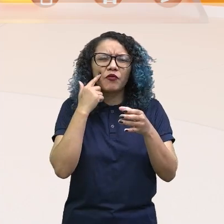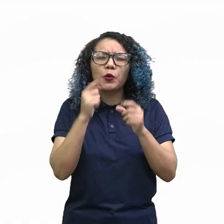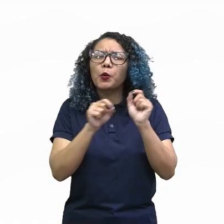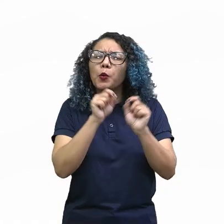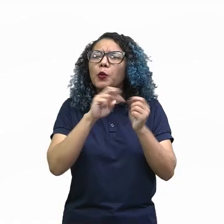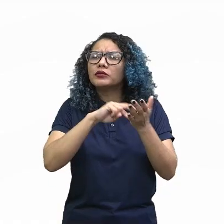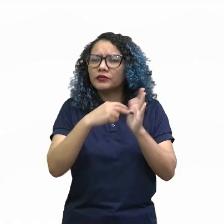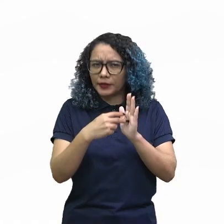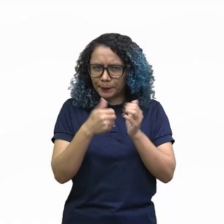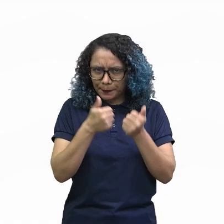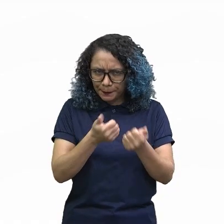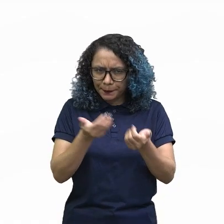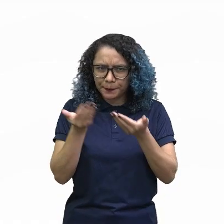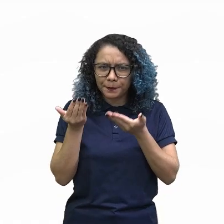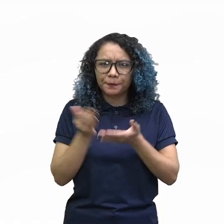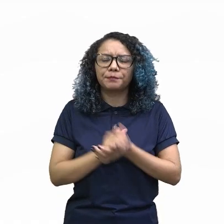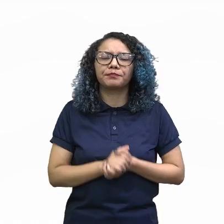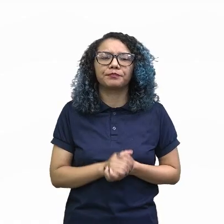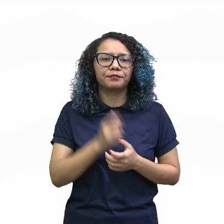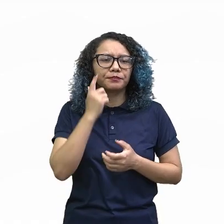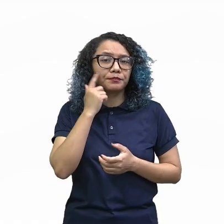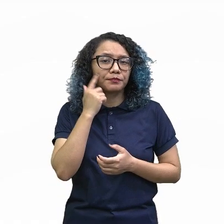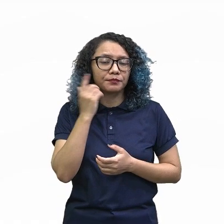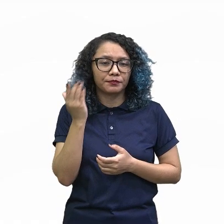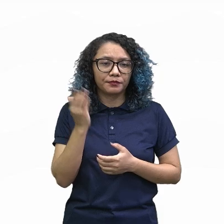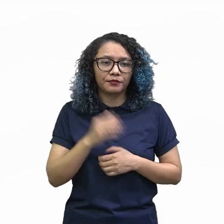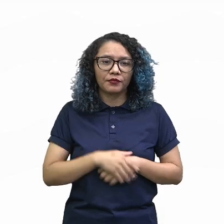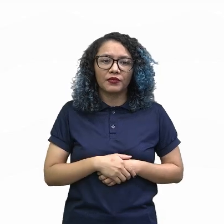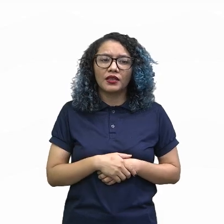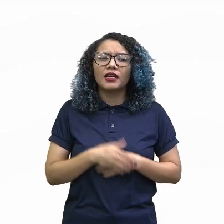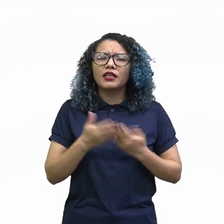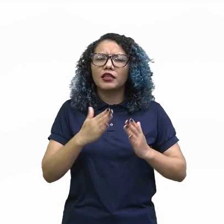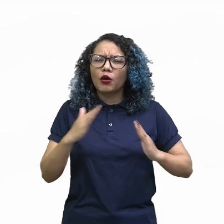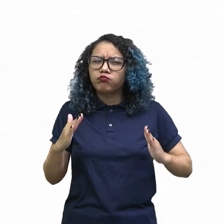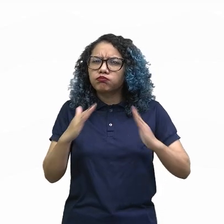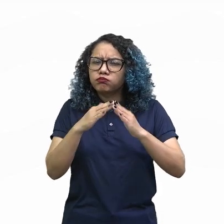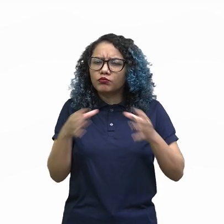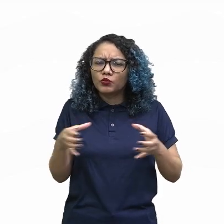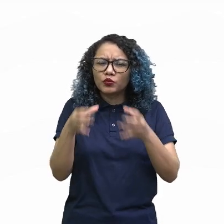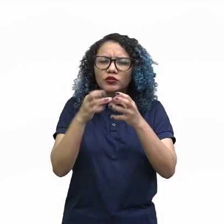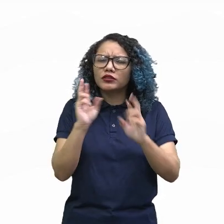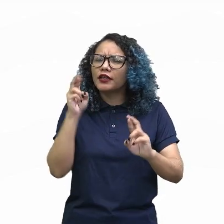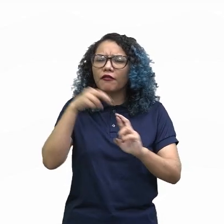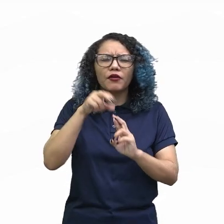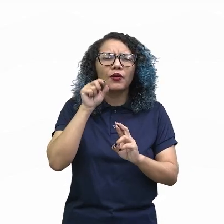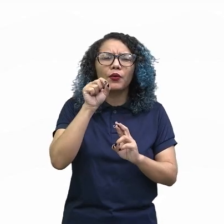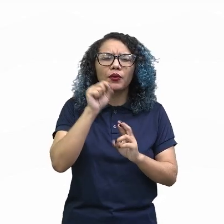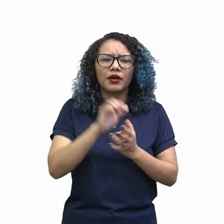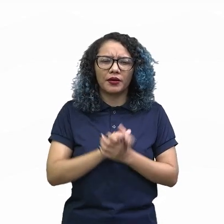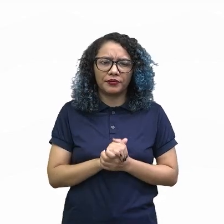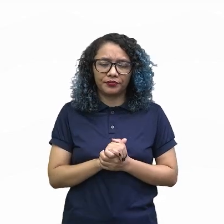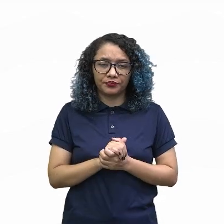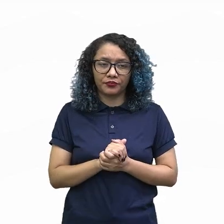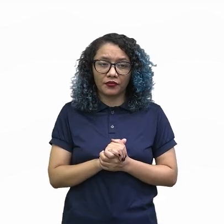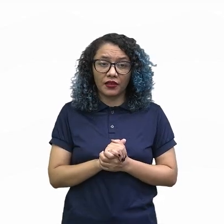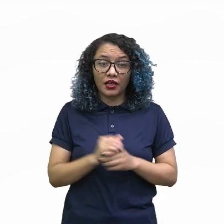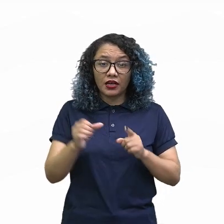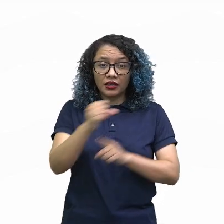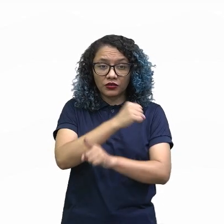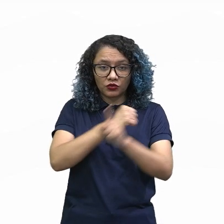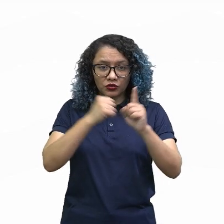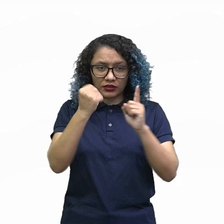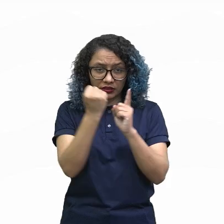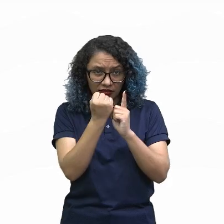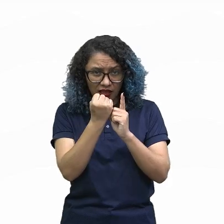isso, certo? Vejam lá, a estratificação social refere-se à divisão da sociedade